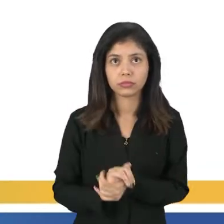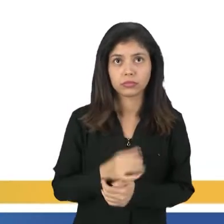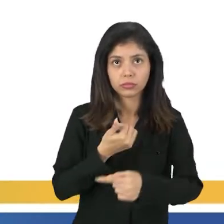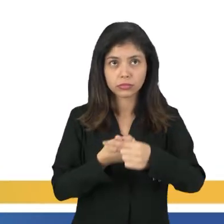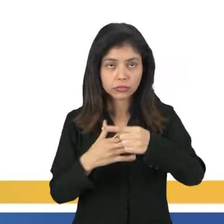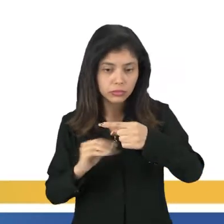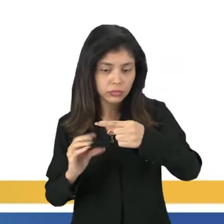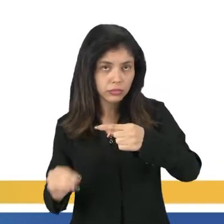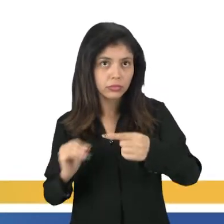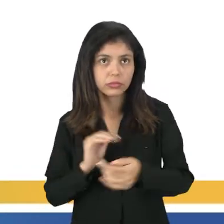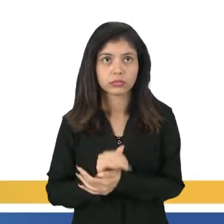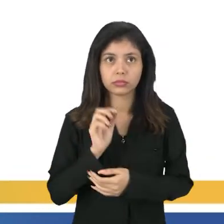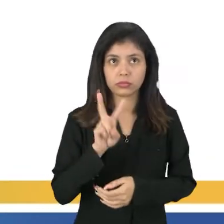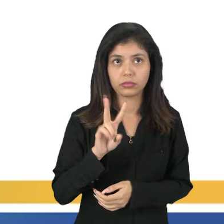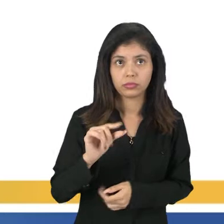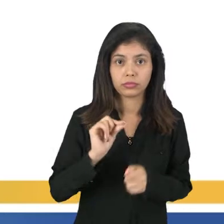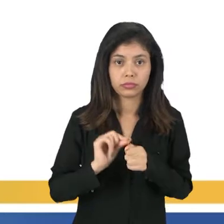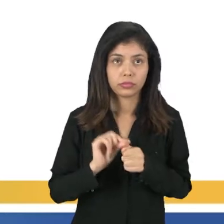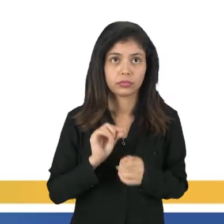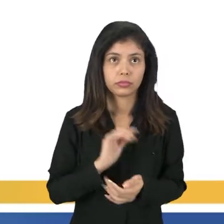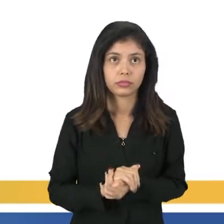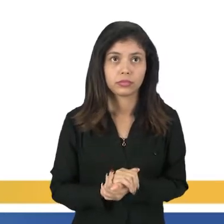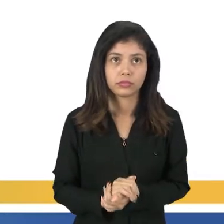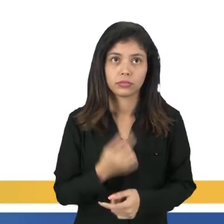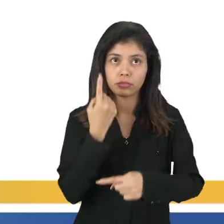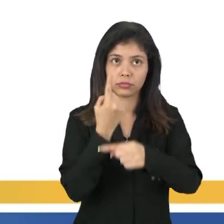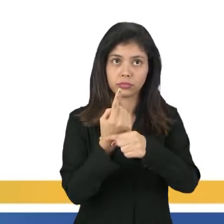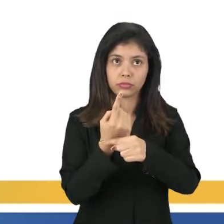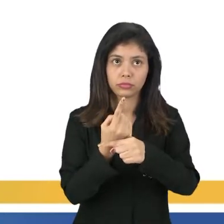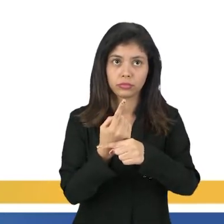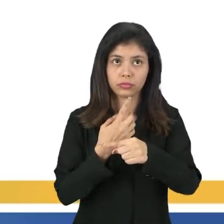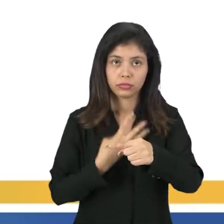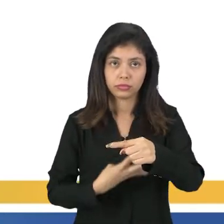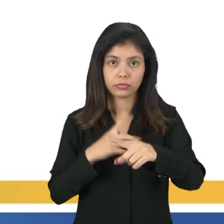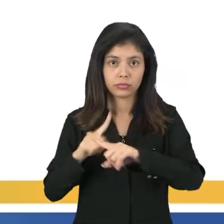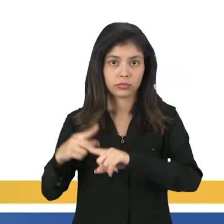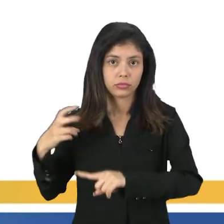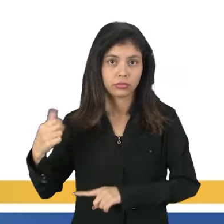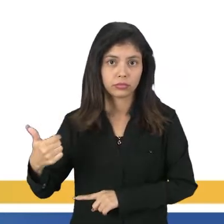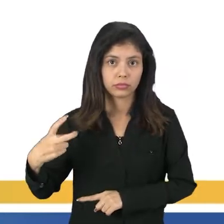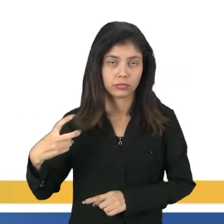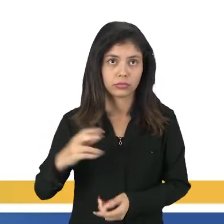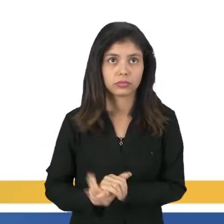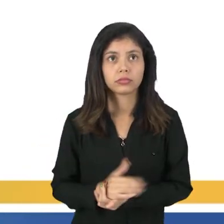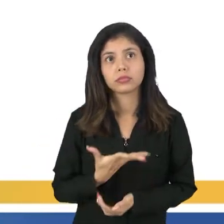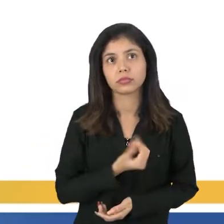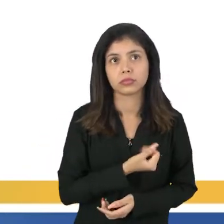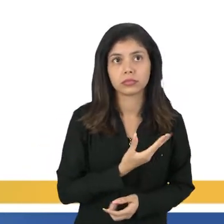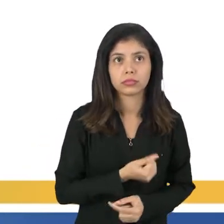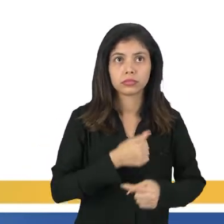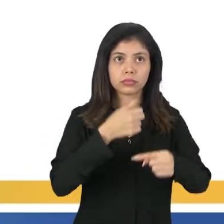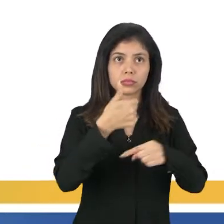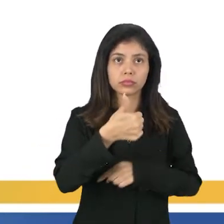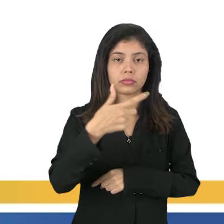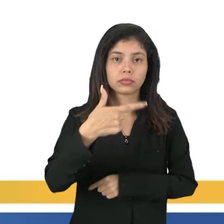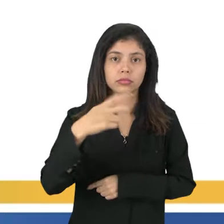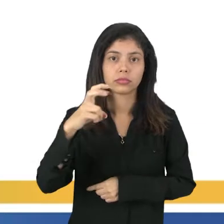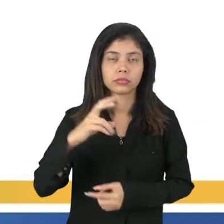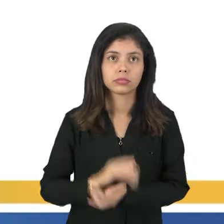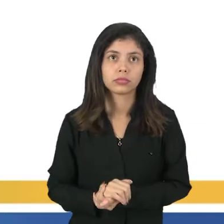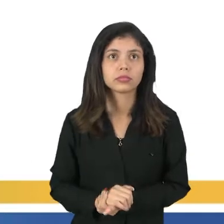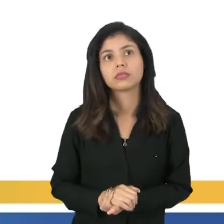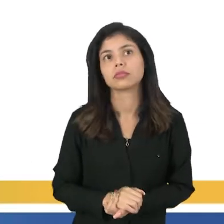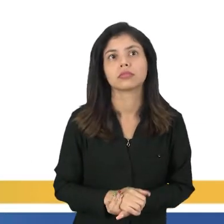seja 100. Então, o que nós vamos ter que fazer? Vou multiplicar o denominador por 25 e o numerador também por